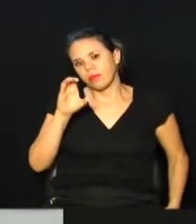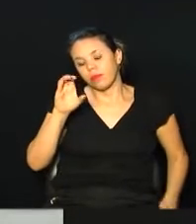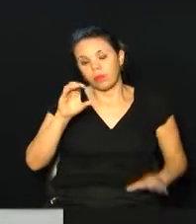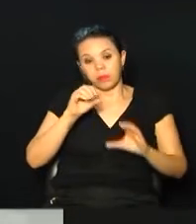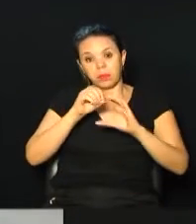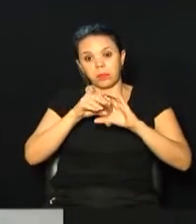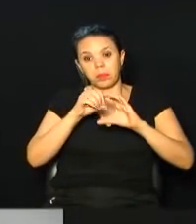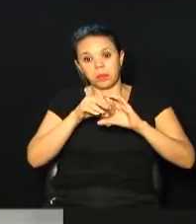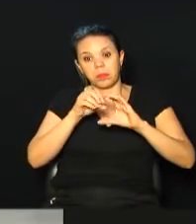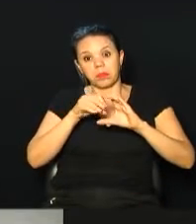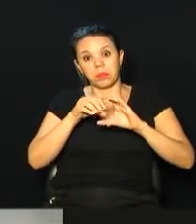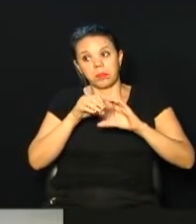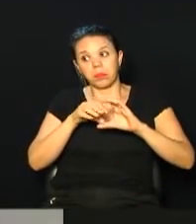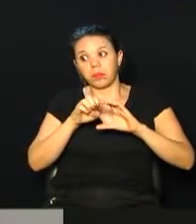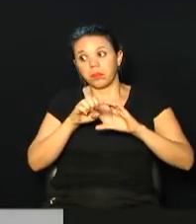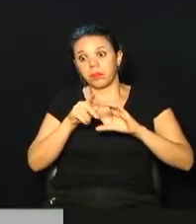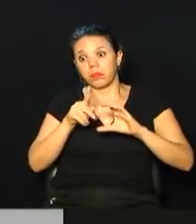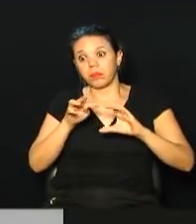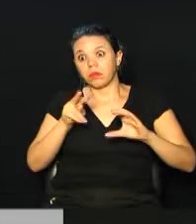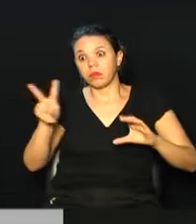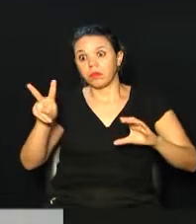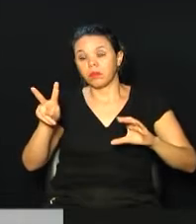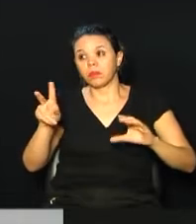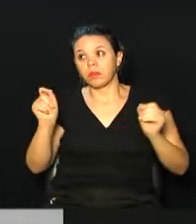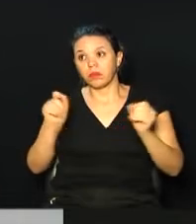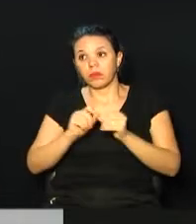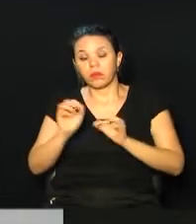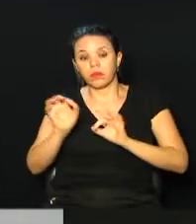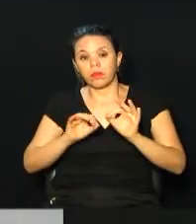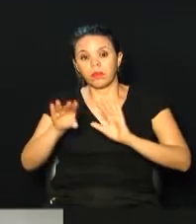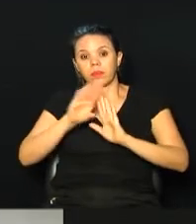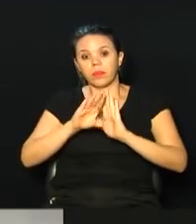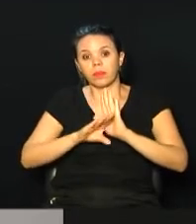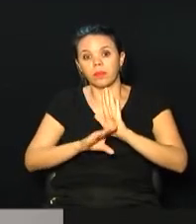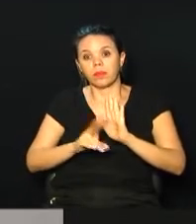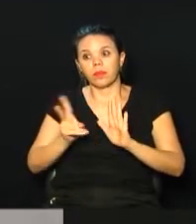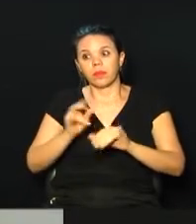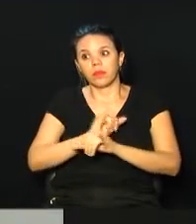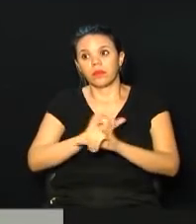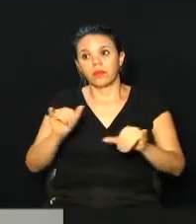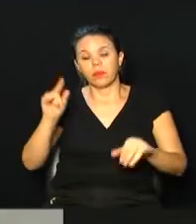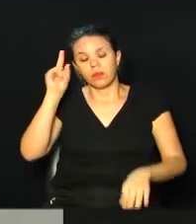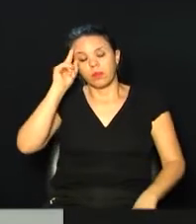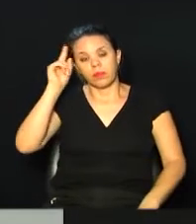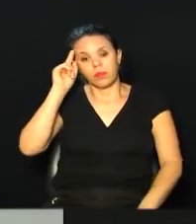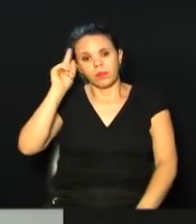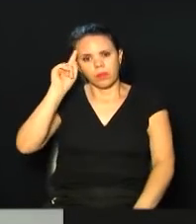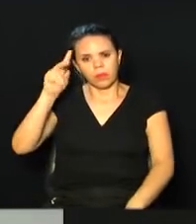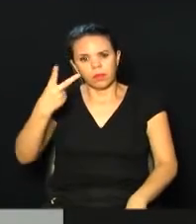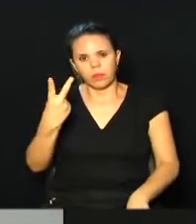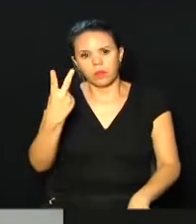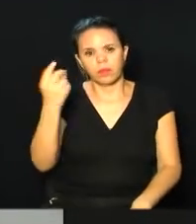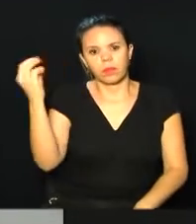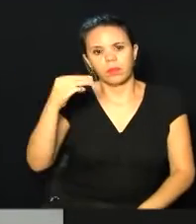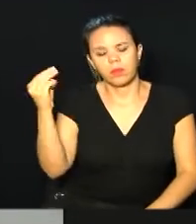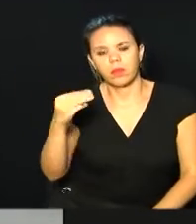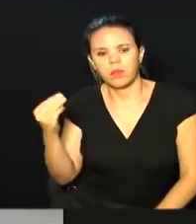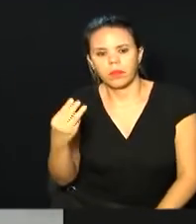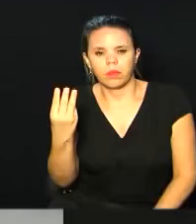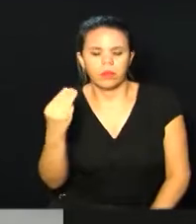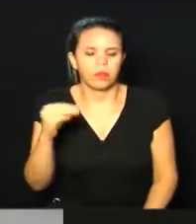IPTV. A IPTV poderia fazer um programa por dia de 2 minutos,